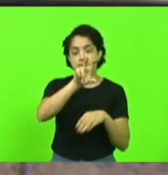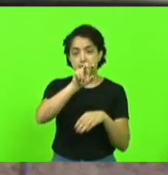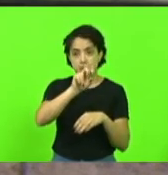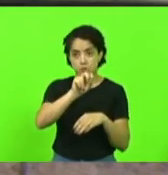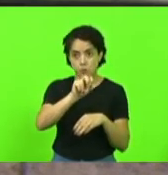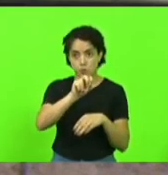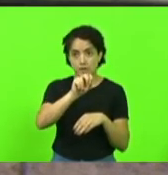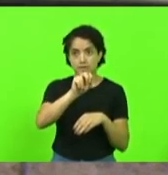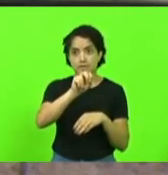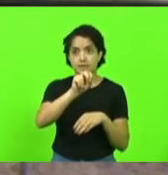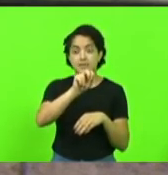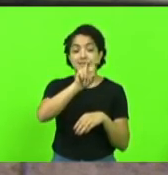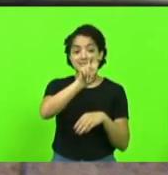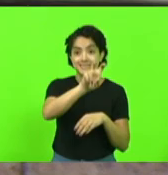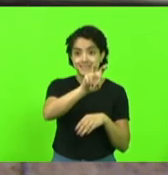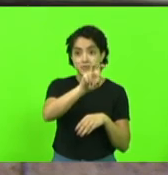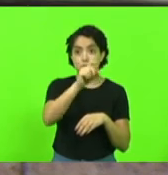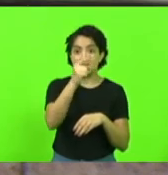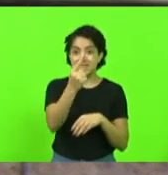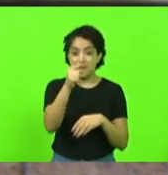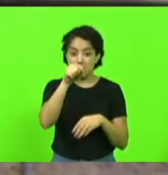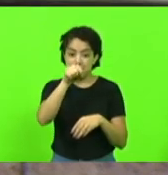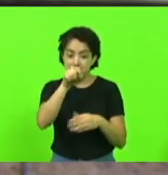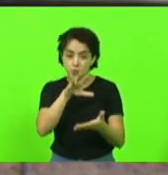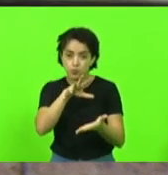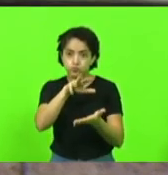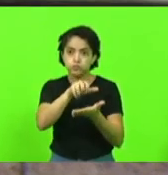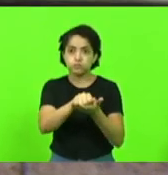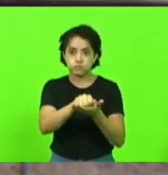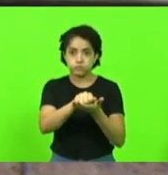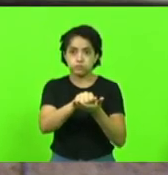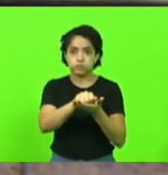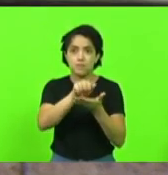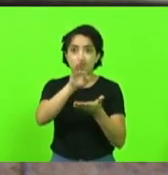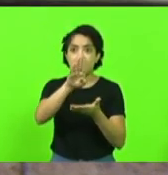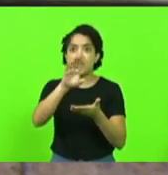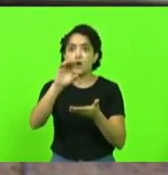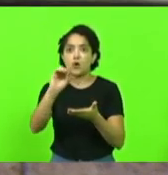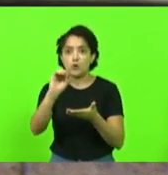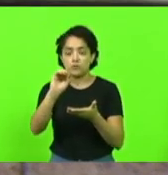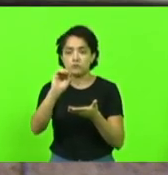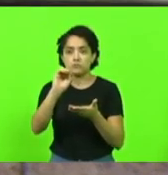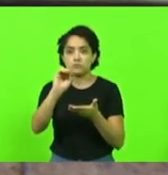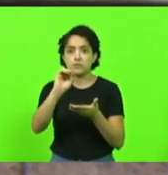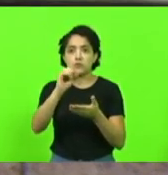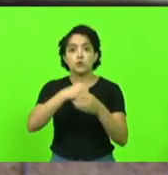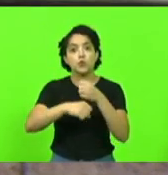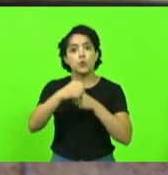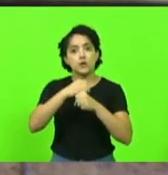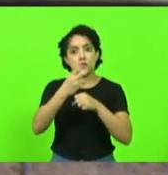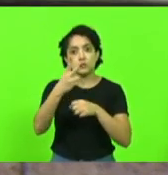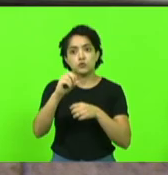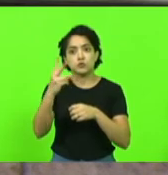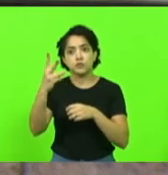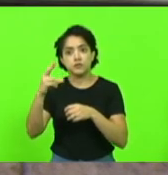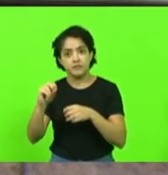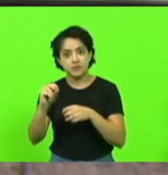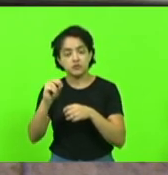51 mil boletins de ocorrência no ano de 2020 de violência à